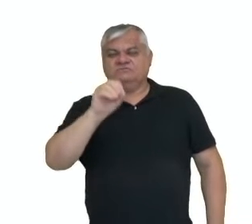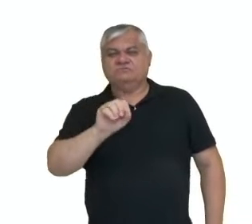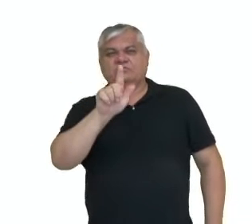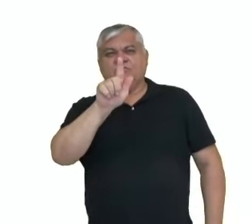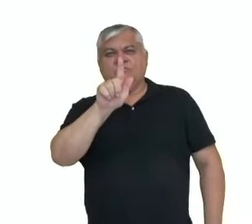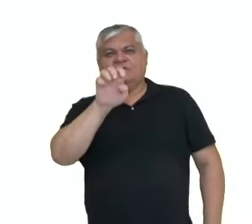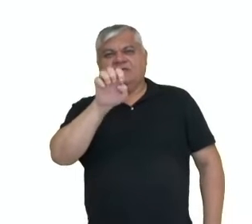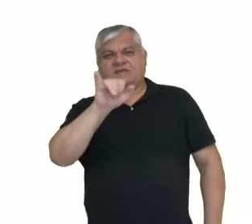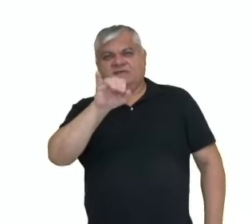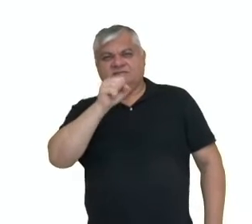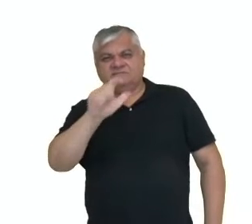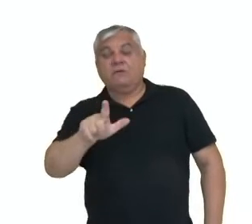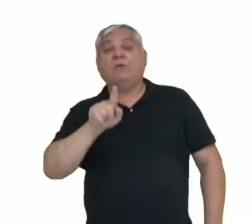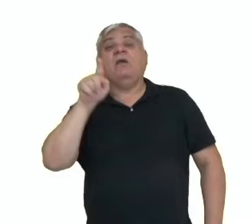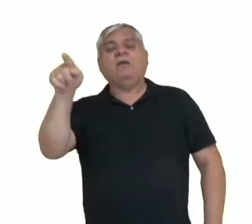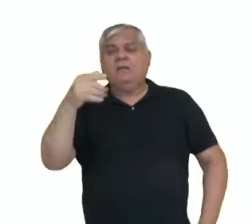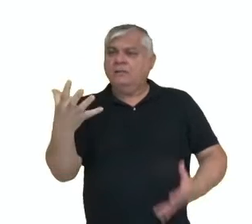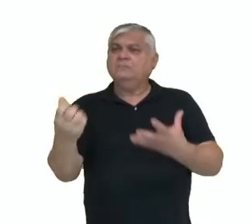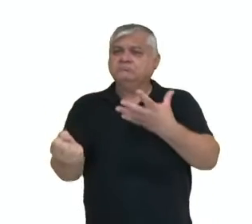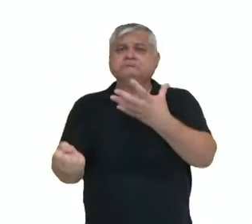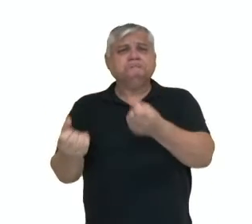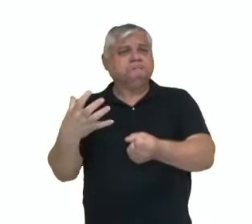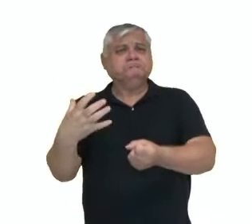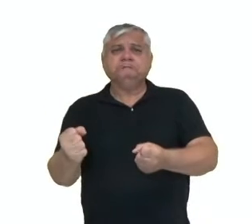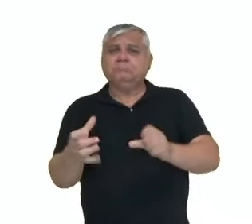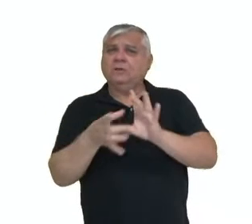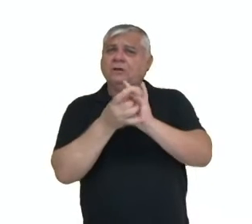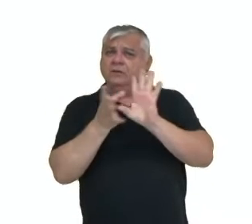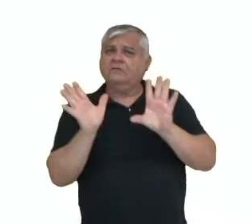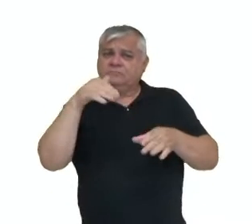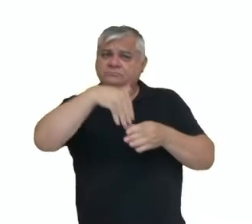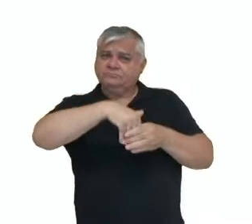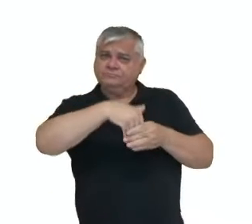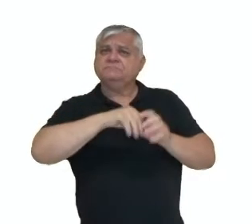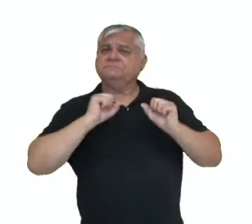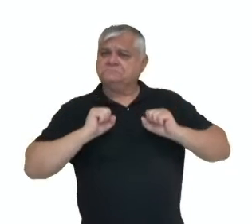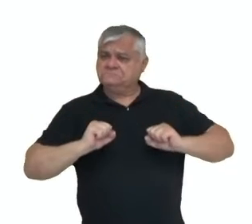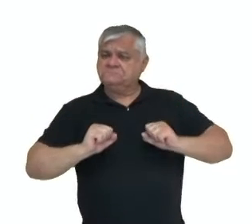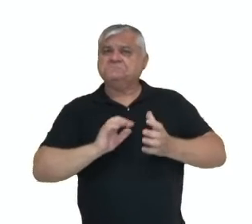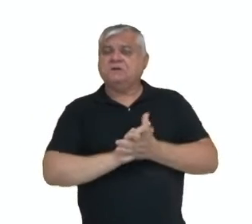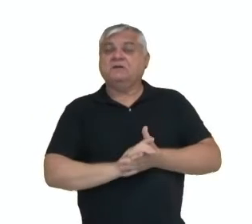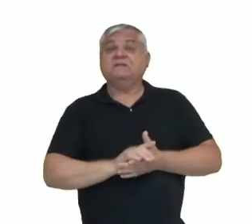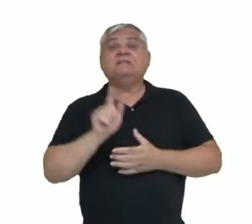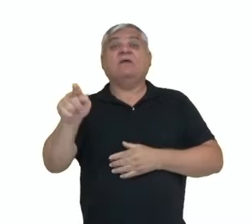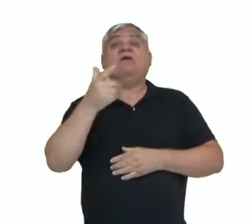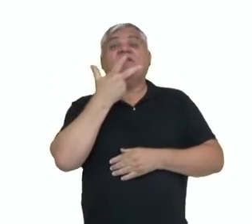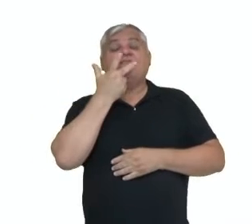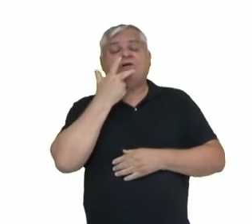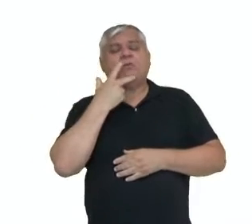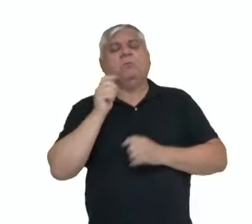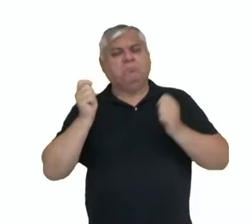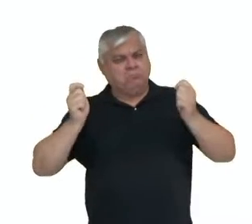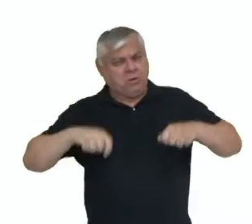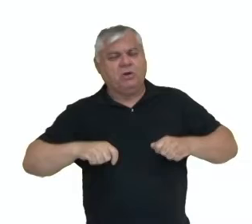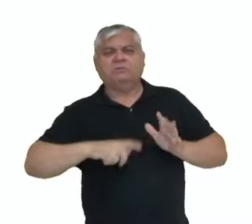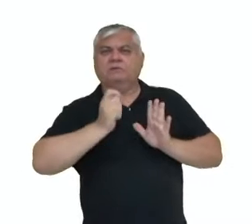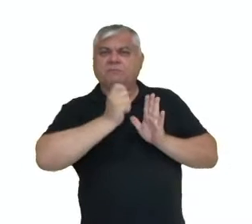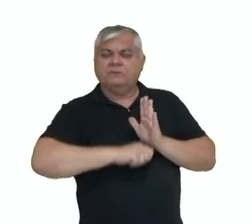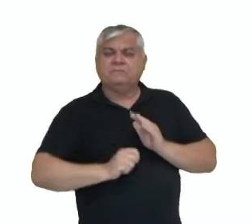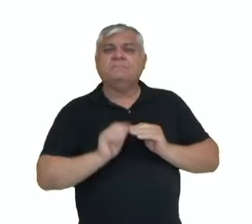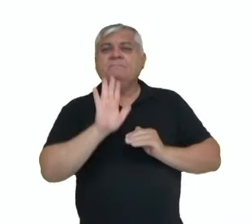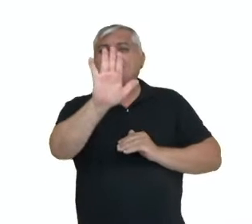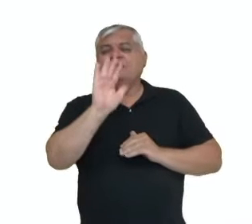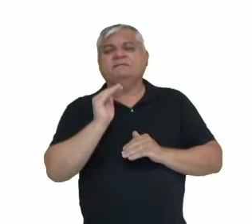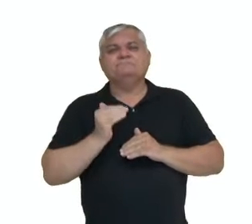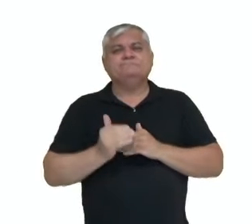política. Porém, ele vai justamente defender uma abertura que deveria ser lenta, gradual